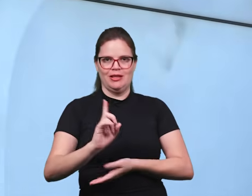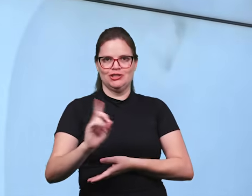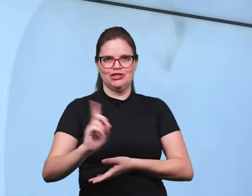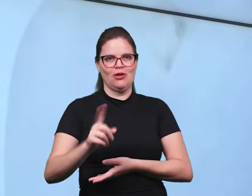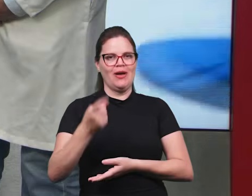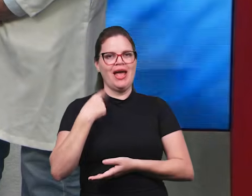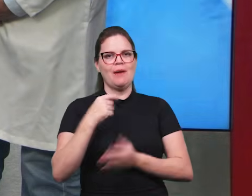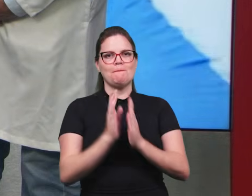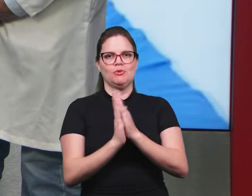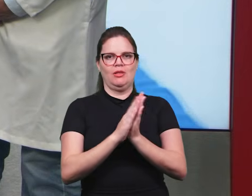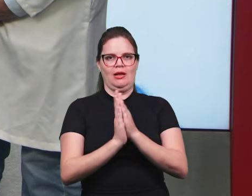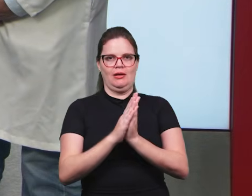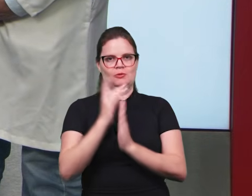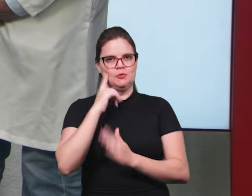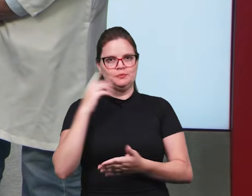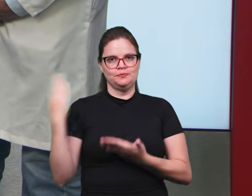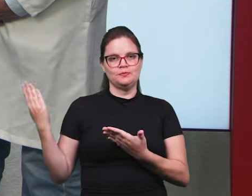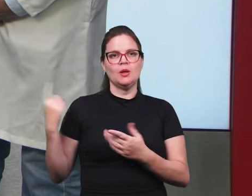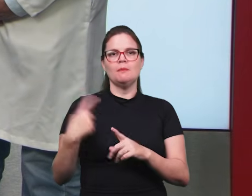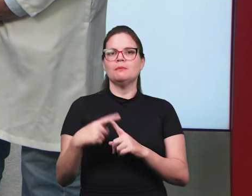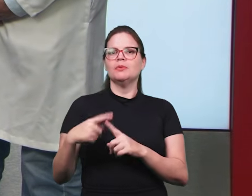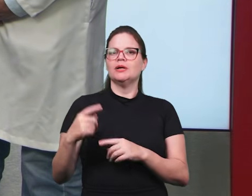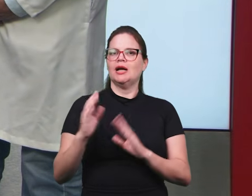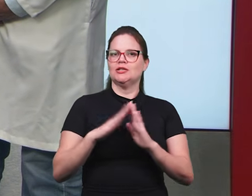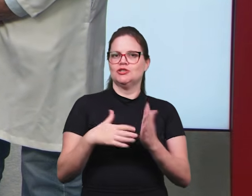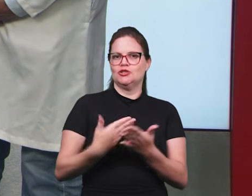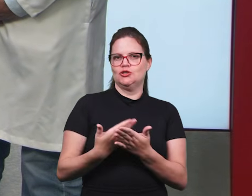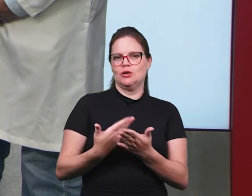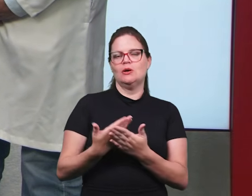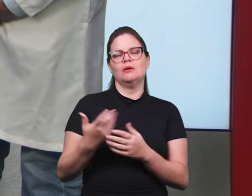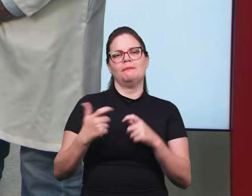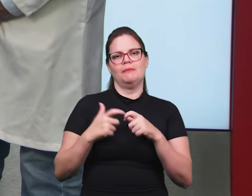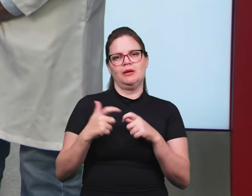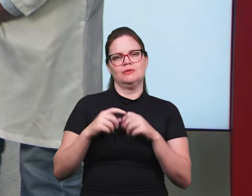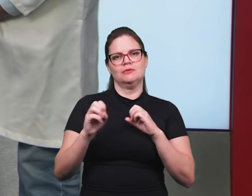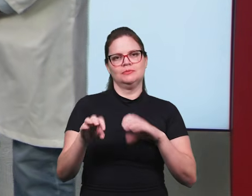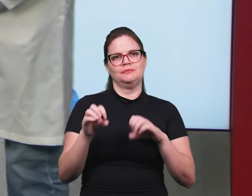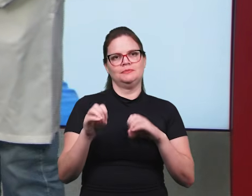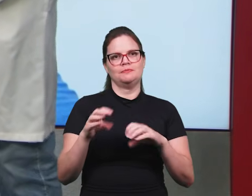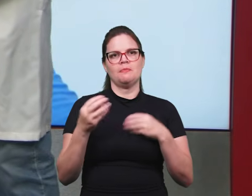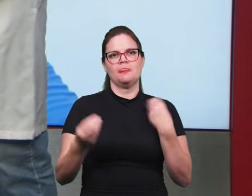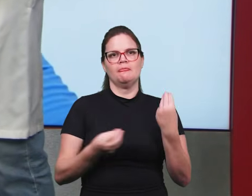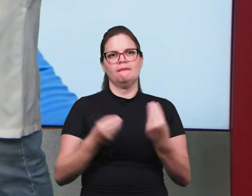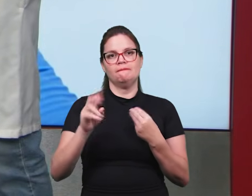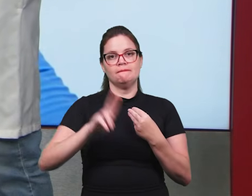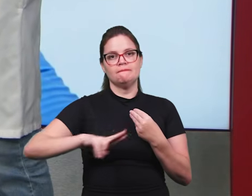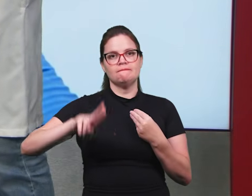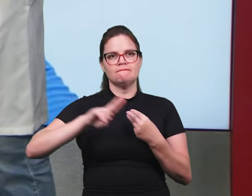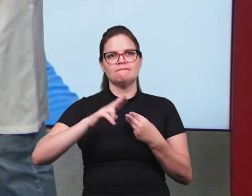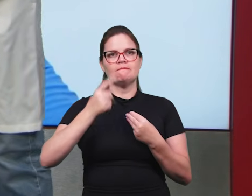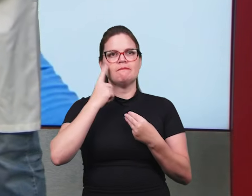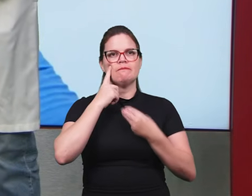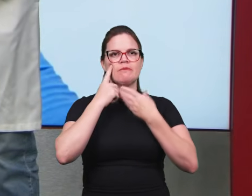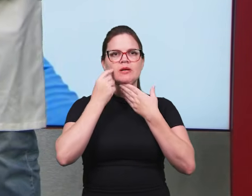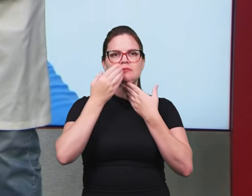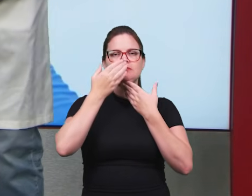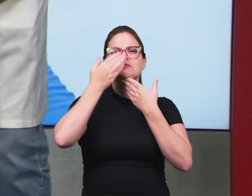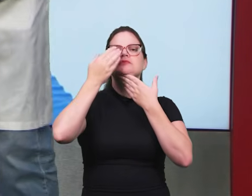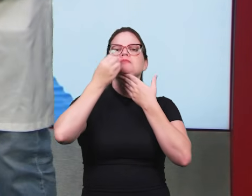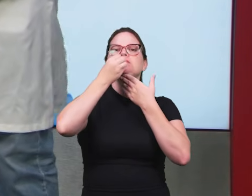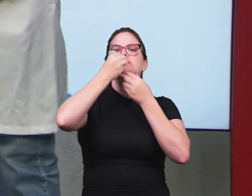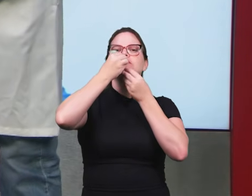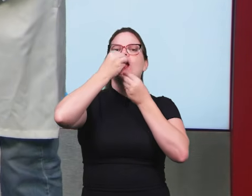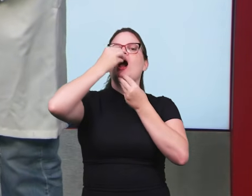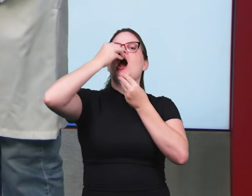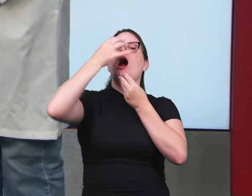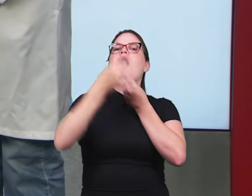entubada. Então isso aqui é um vídeo, né, de uma escola de medicina, né, que está ensinando aqui a técnica, né, usando uma lâmina